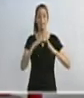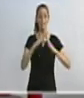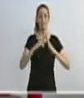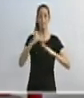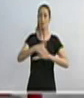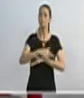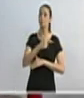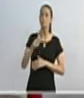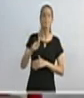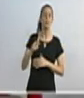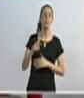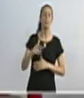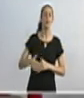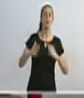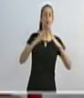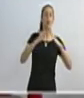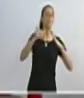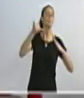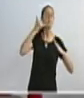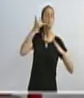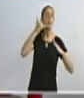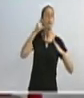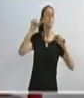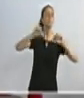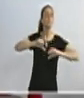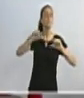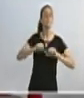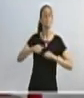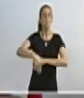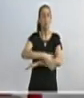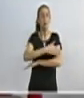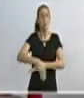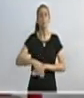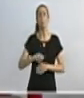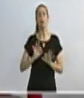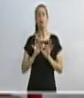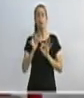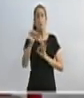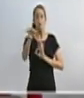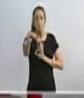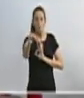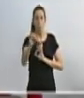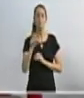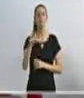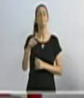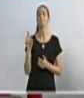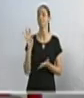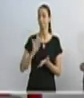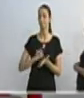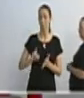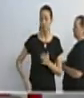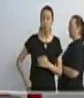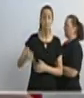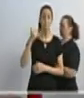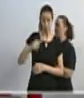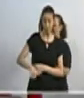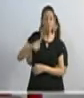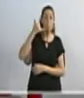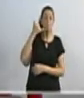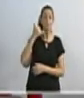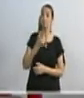final da rua Bruno Riediger, final da rua Hermann Kratz, né, lá sequer com a telefonia fixa, em